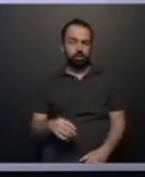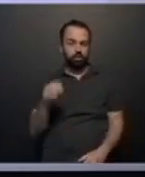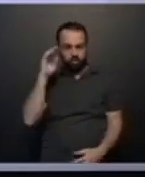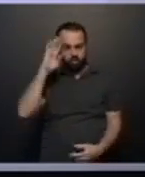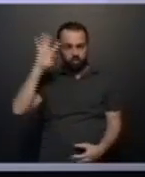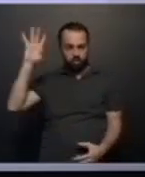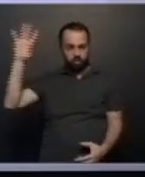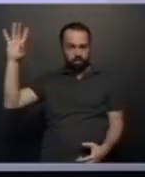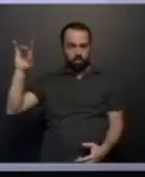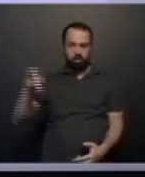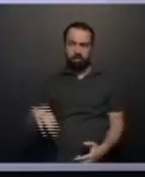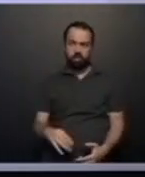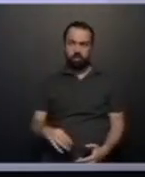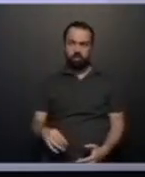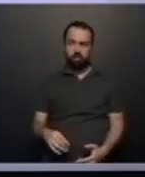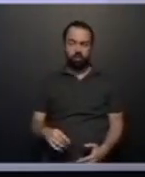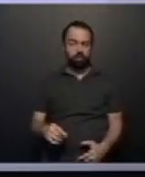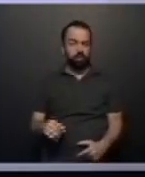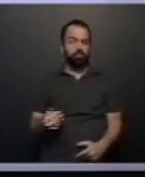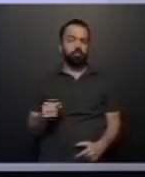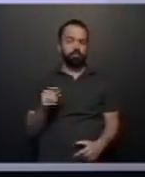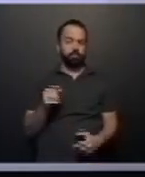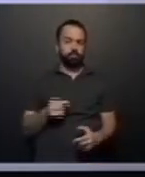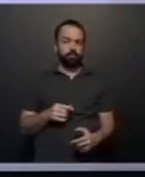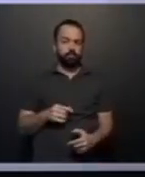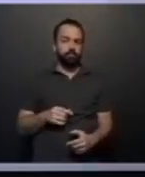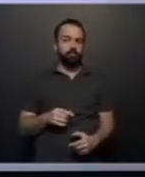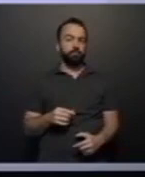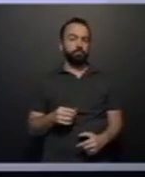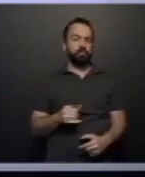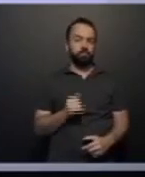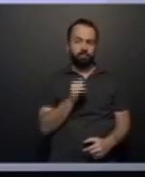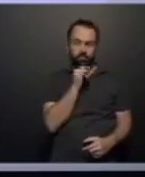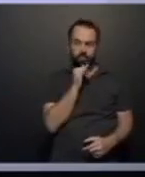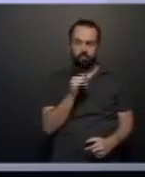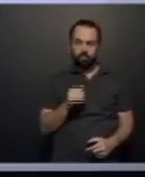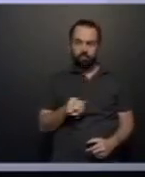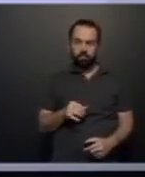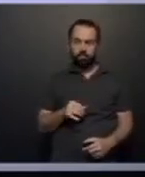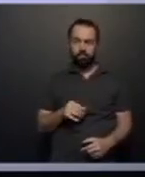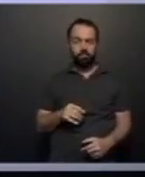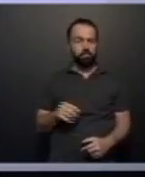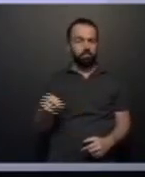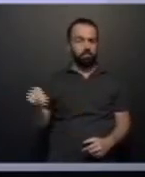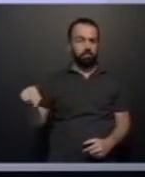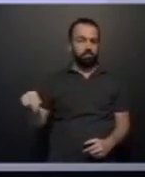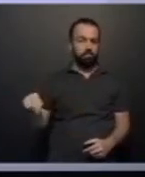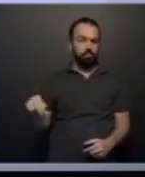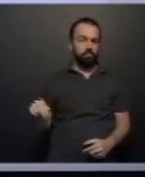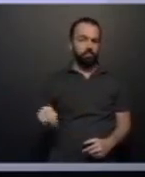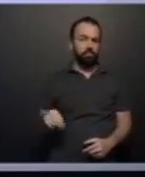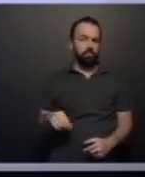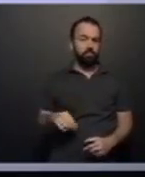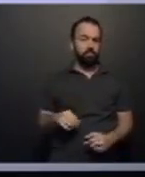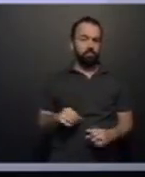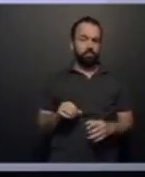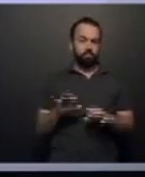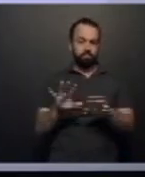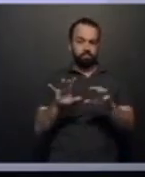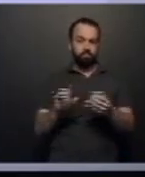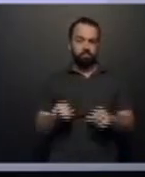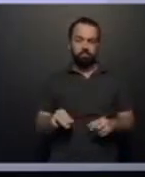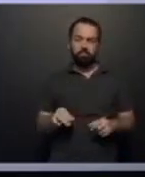nesse diagrama. Nós poderíamos pensar assim: o conjunto dos números naturais seriam os bairros de uma cidade. Os